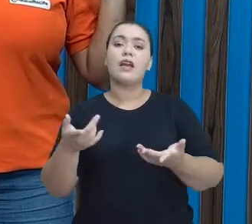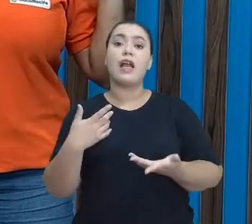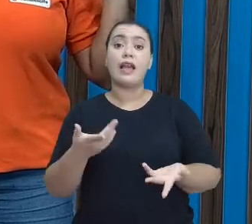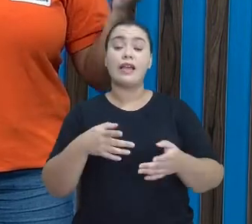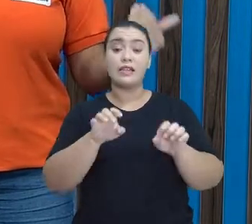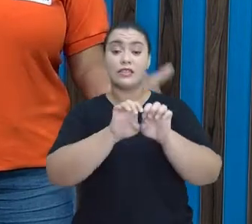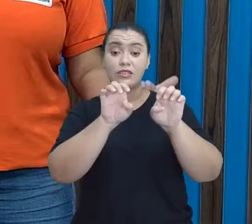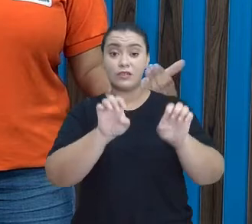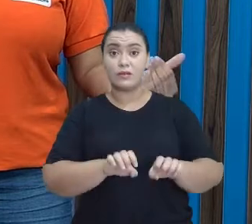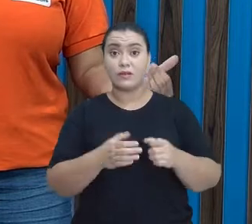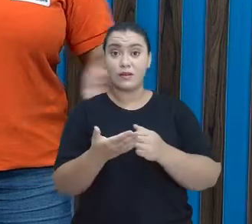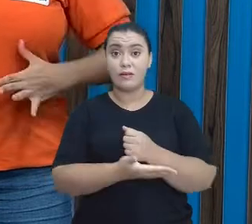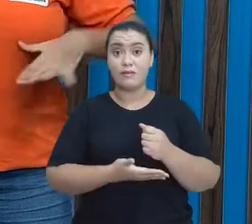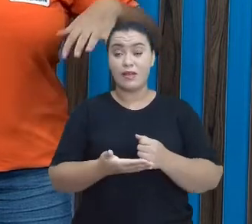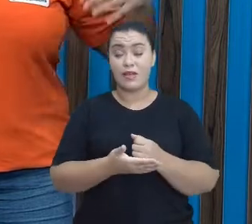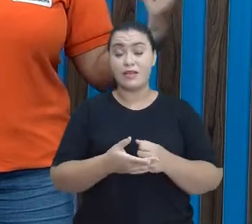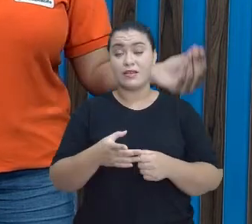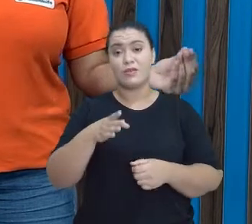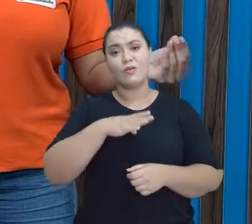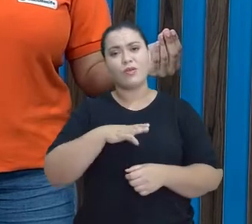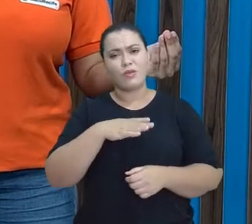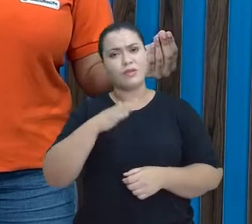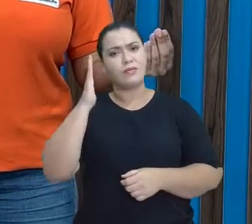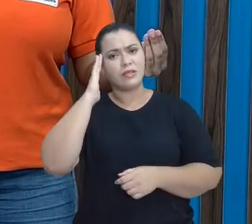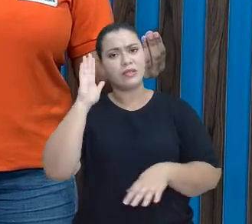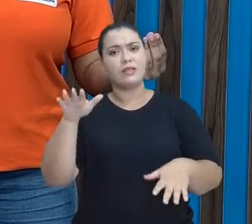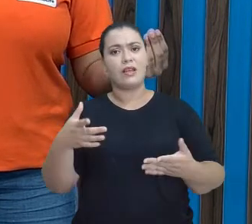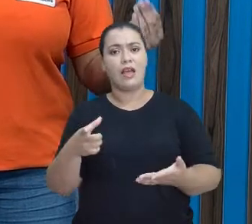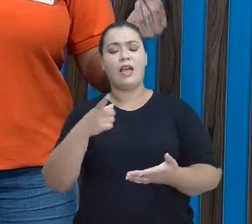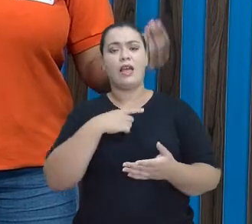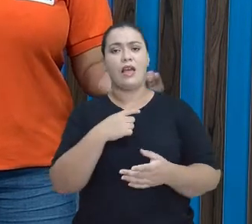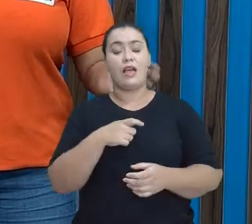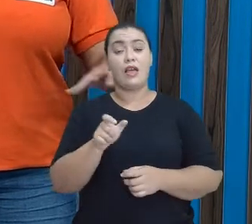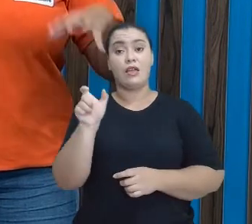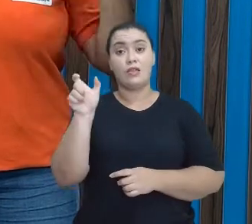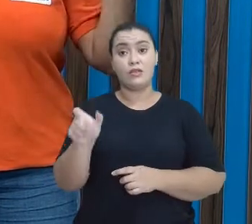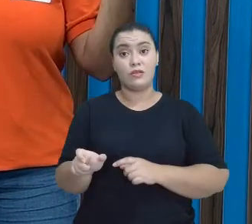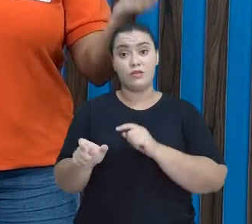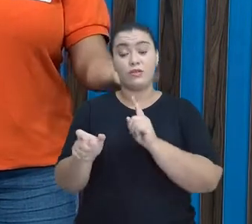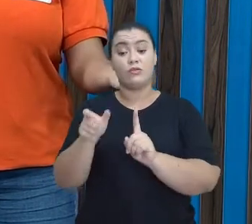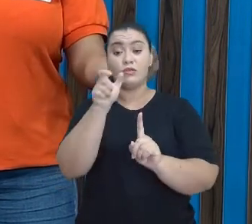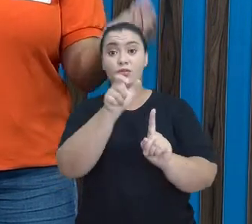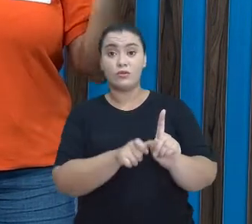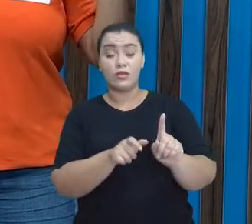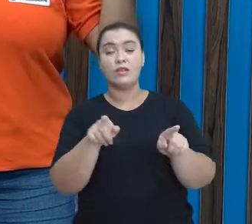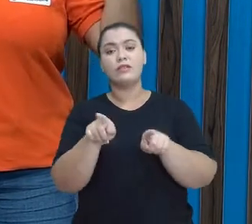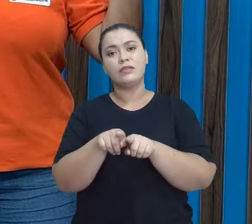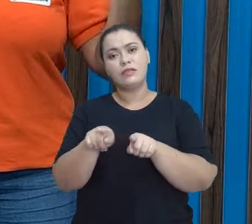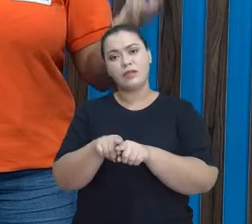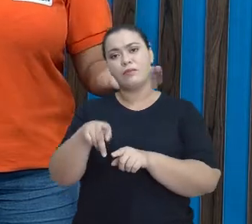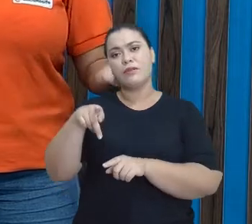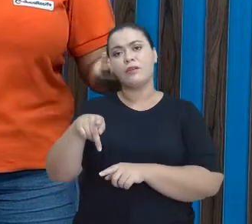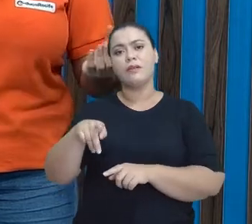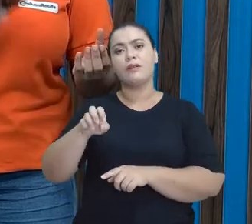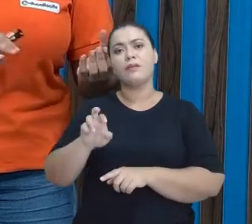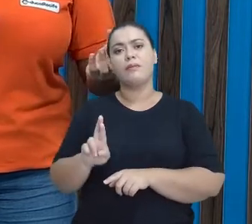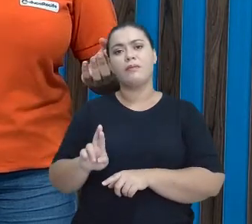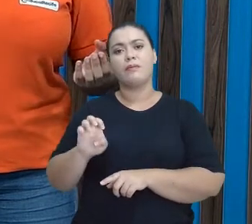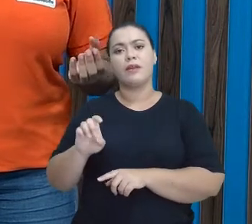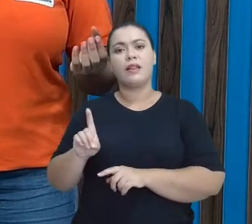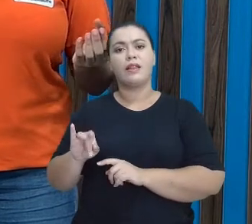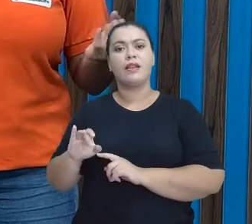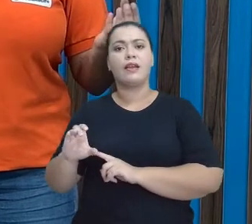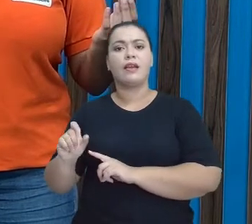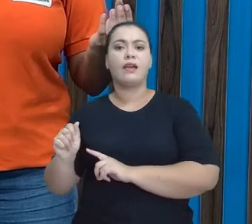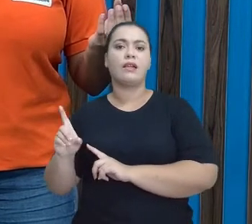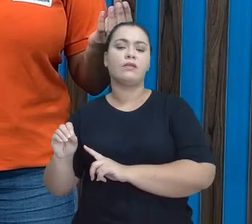básica da língua portuguesa, que é o sujeito e o predicado. Ou seja, quem fala ou sobre quem se fala e o